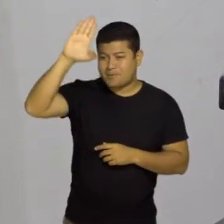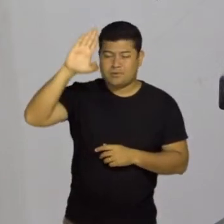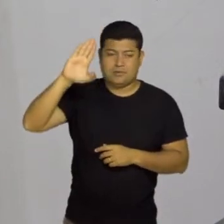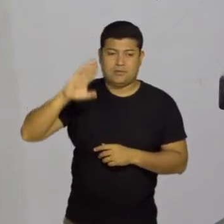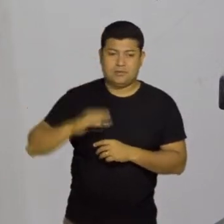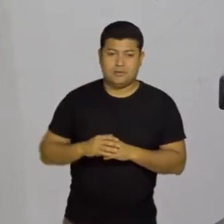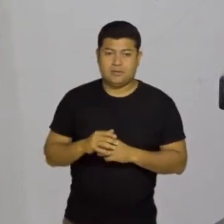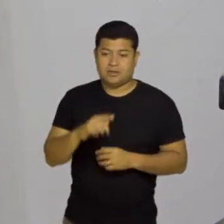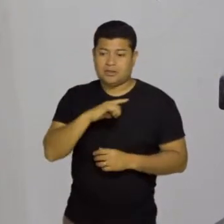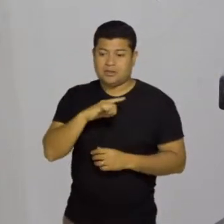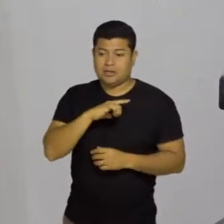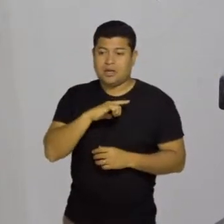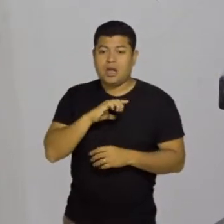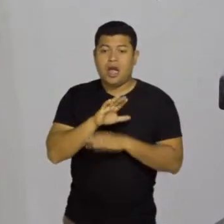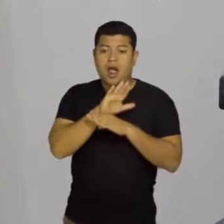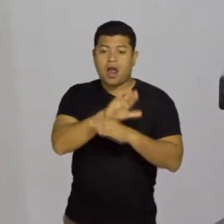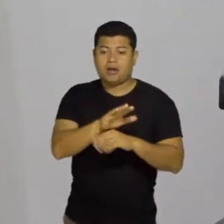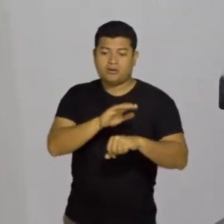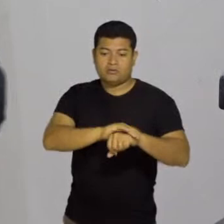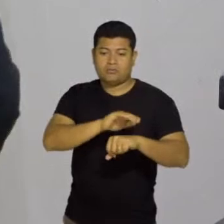o CIE,